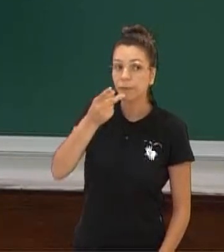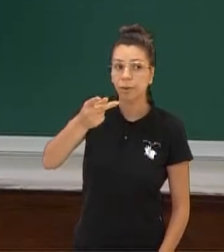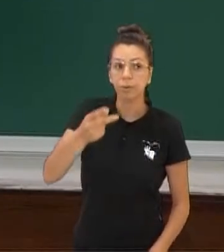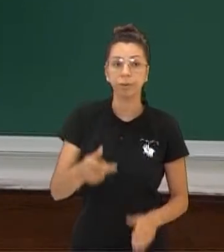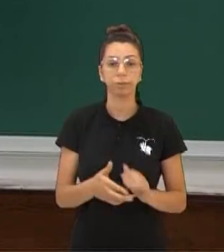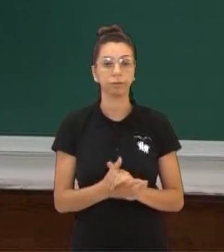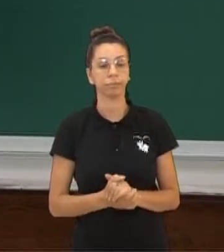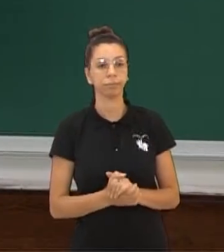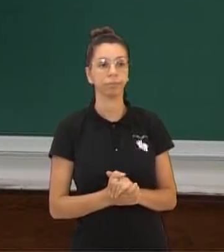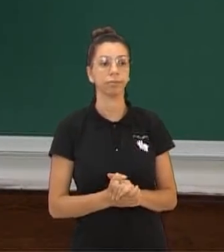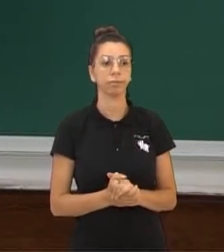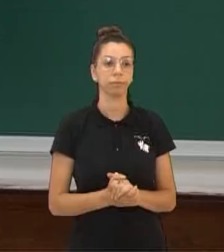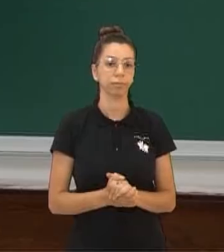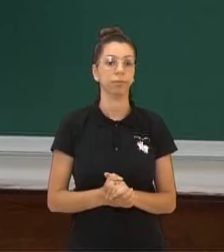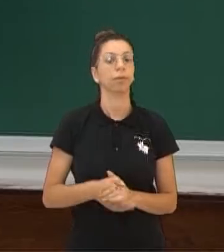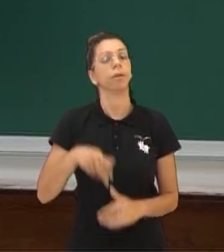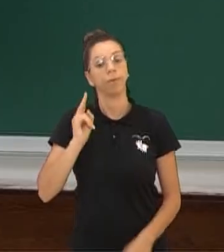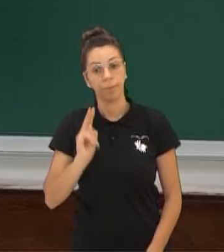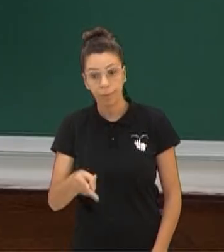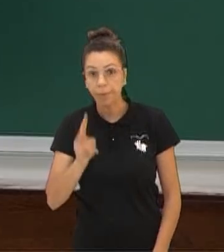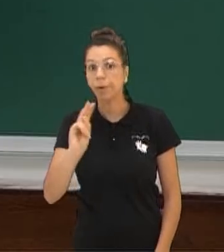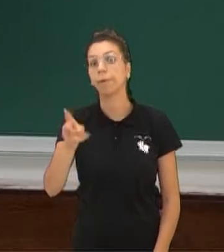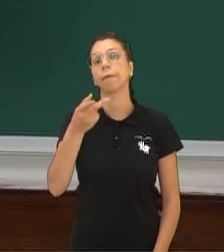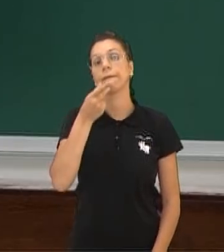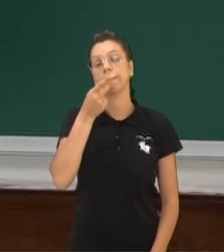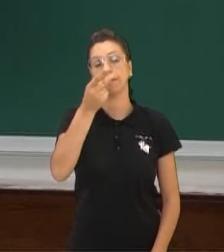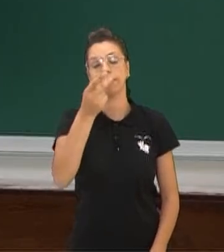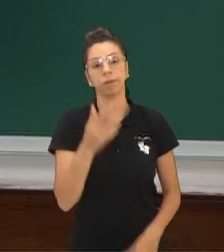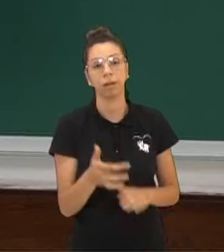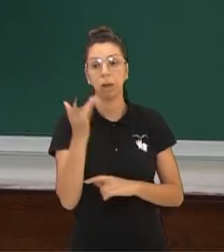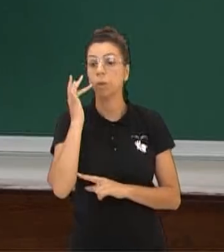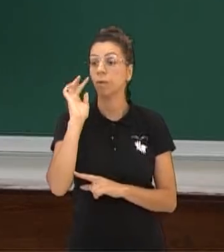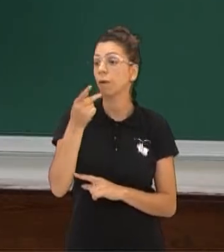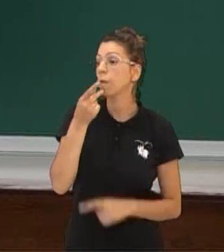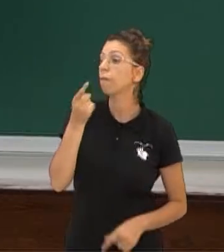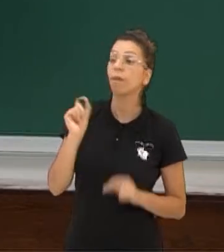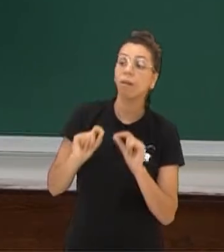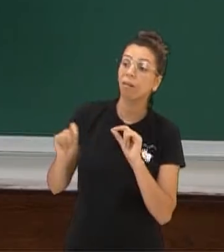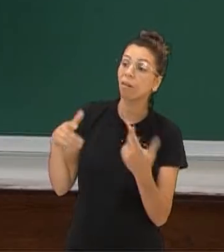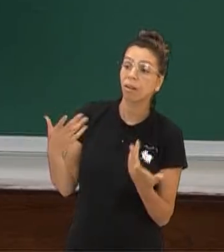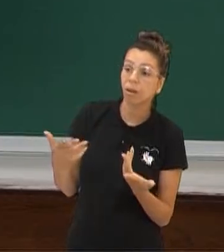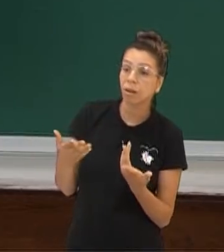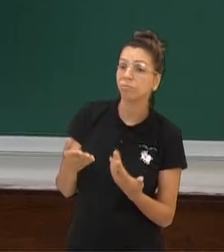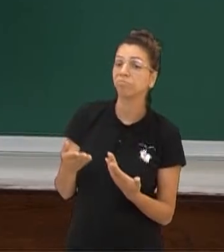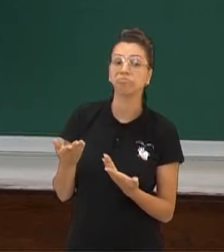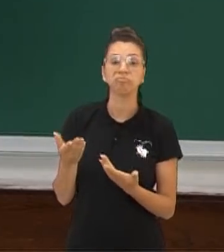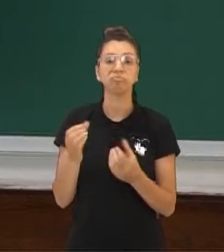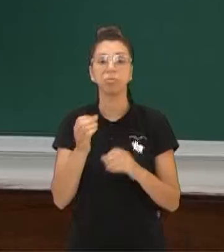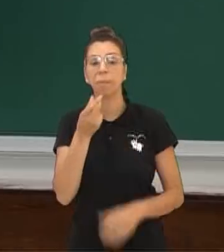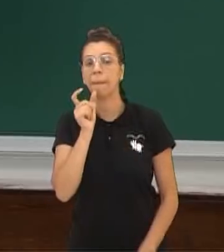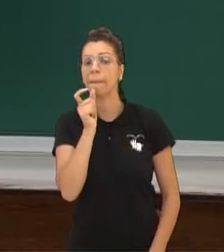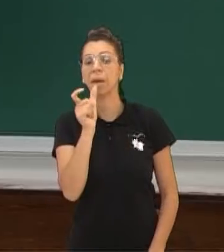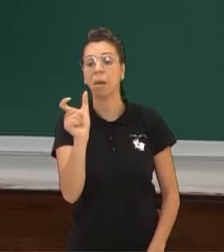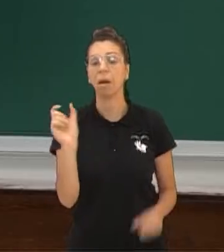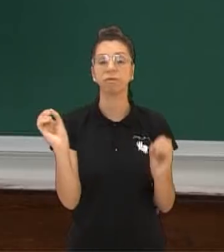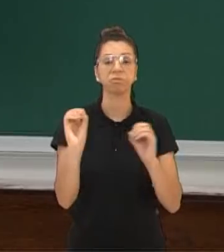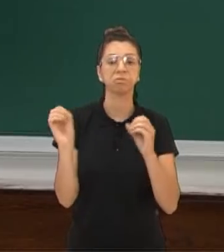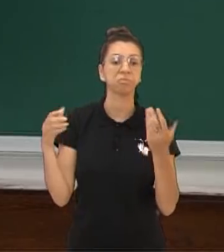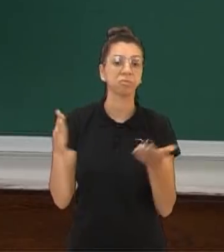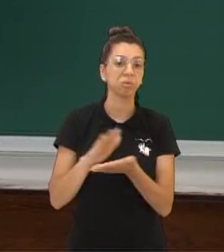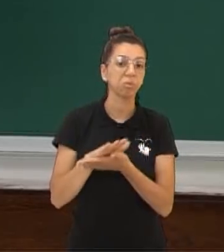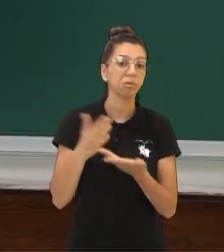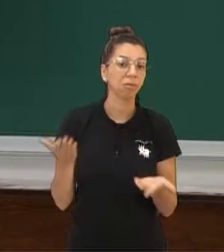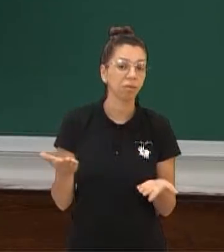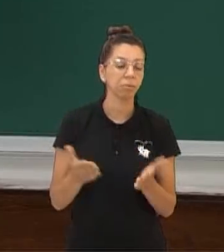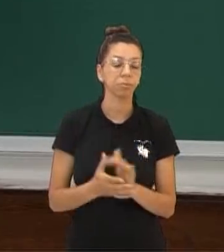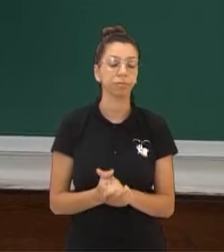I'm speechless, mas ela continua, né? Eu não sei o que dizer, não tem palavras, até que ele se irrita e manda ela ficar